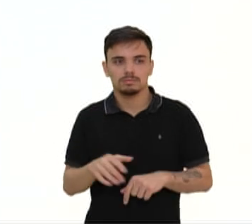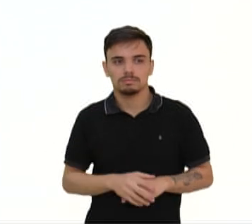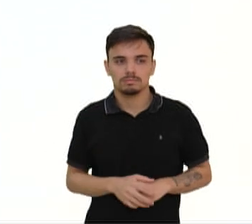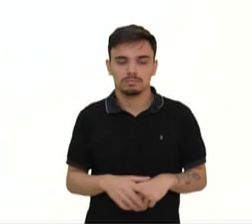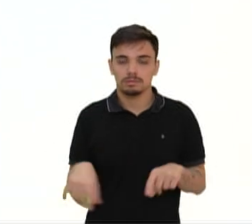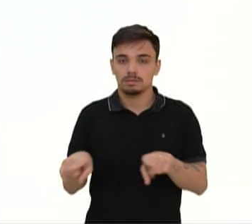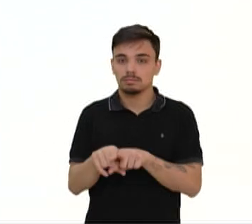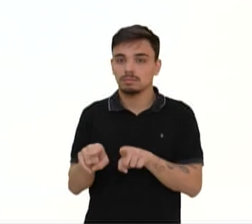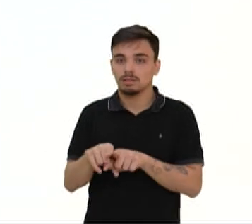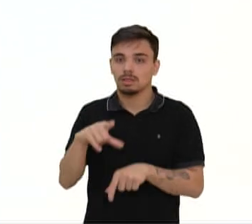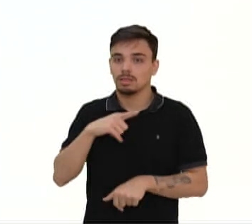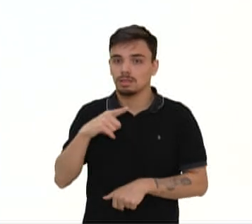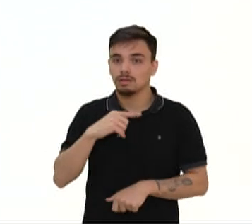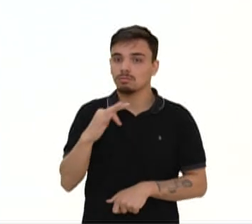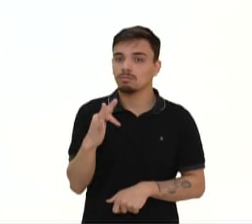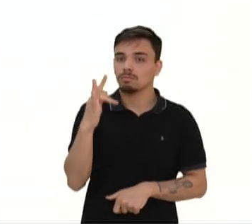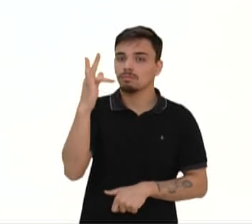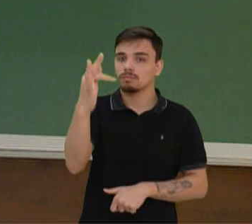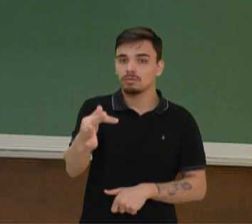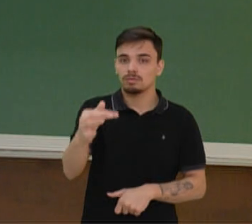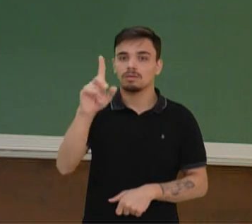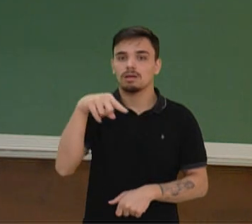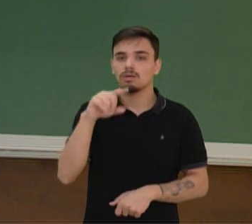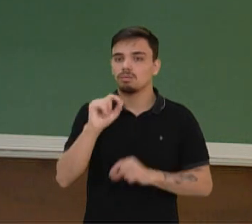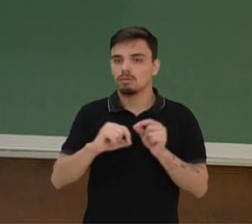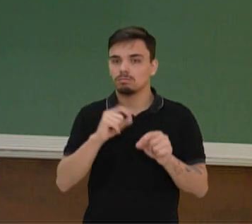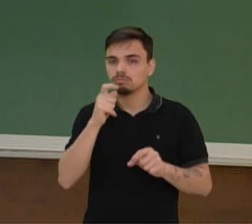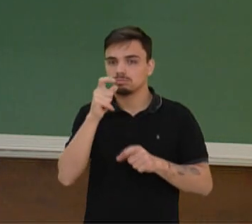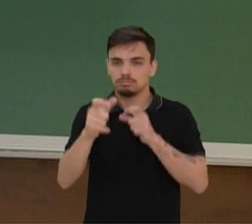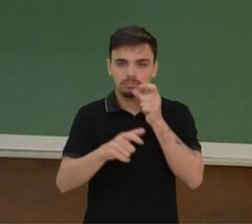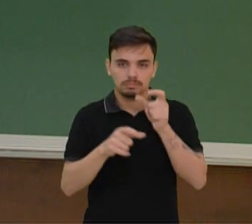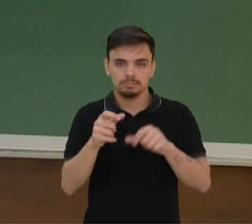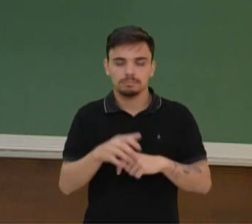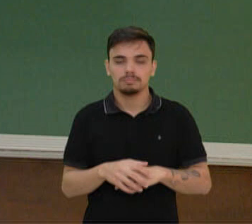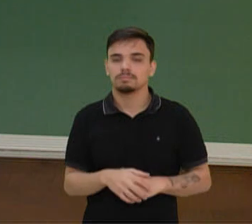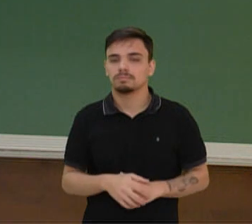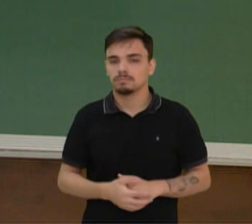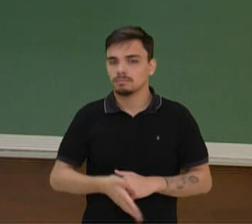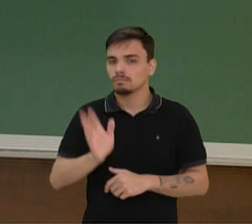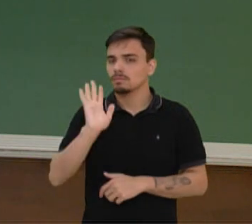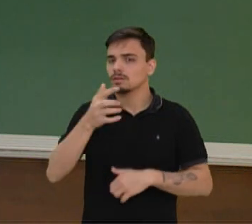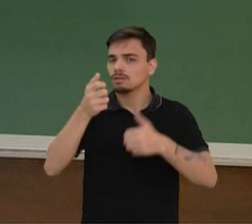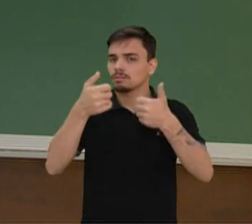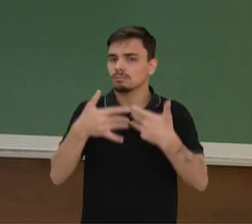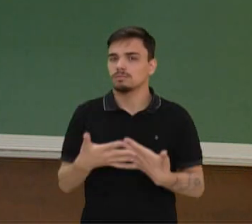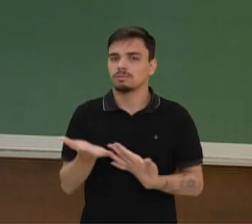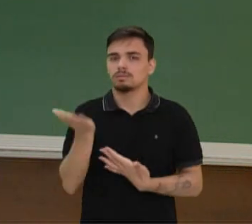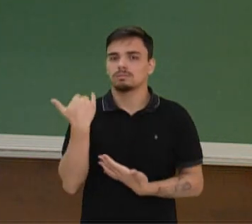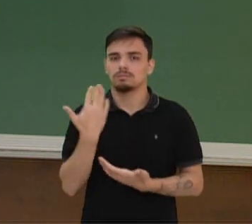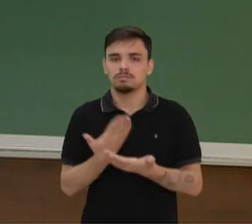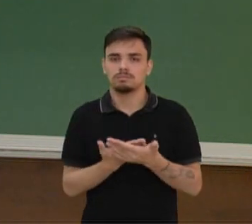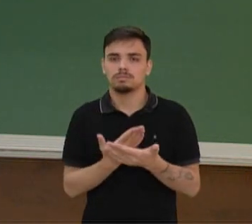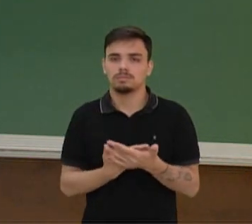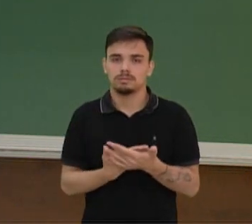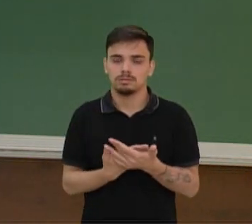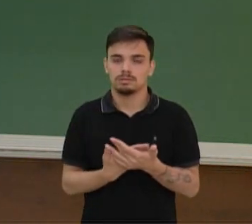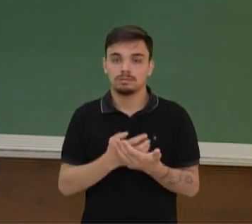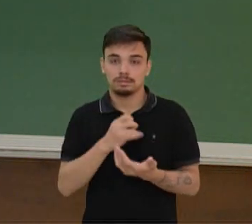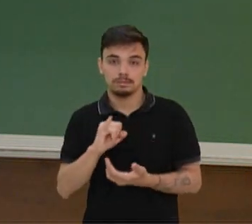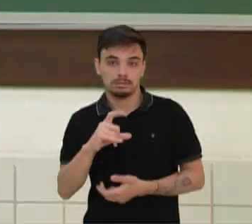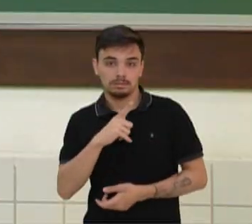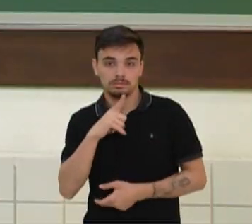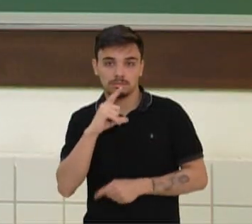o futuro, tá? Que é a conjugação. Veja, como eu disse na aula passada, se eu